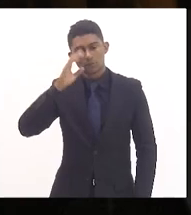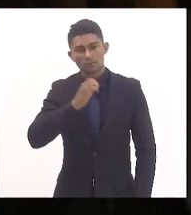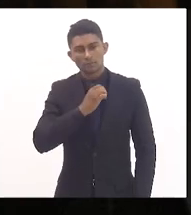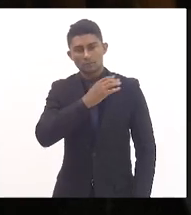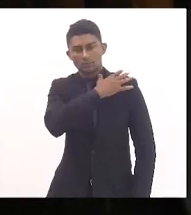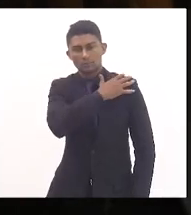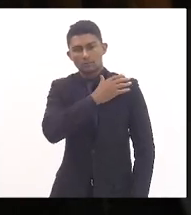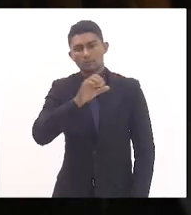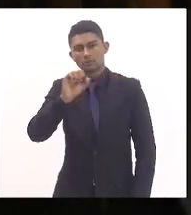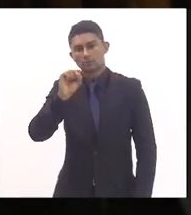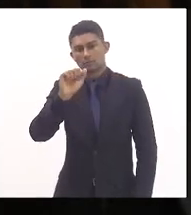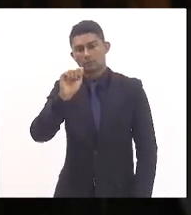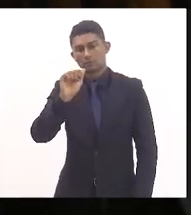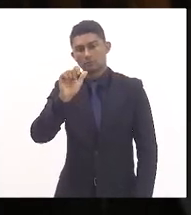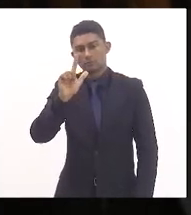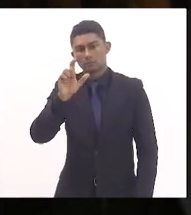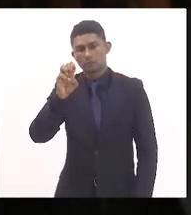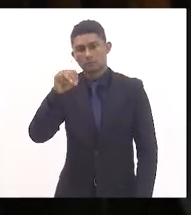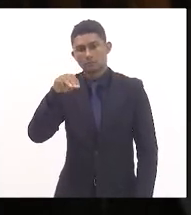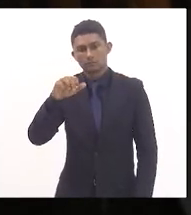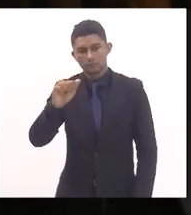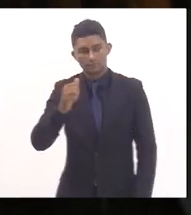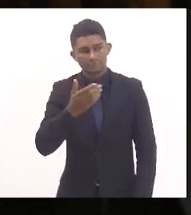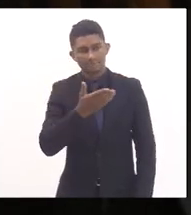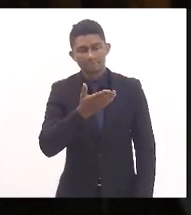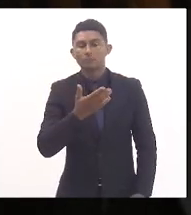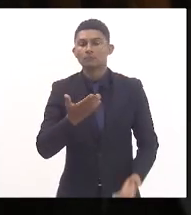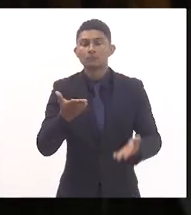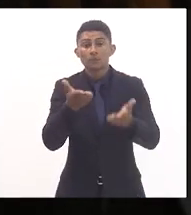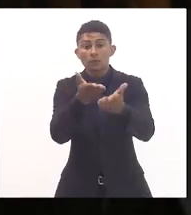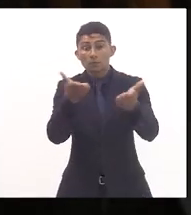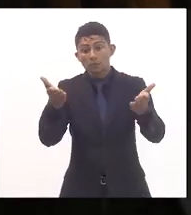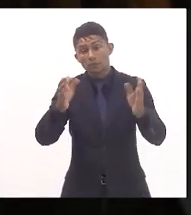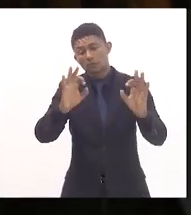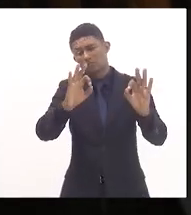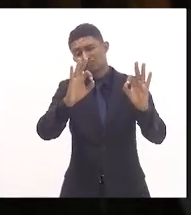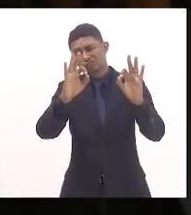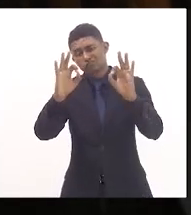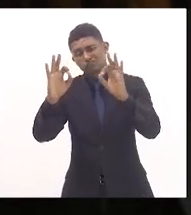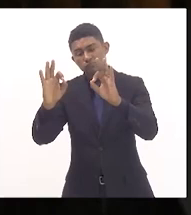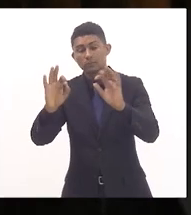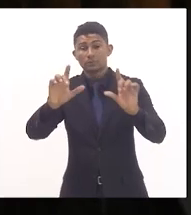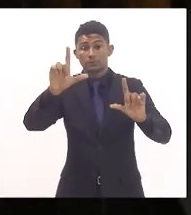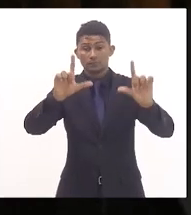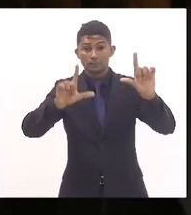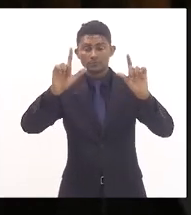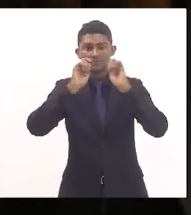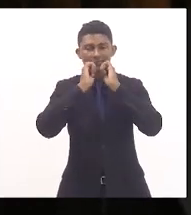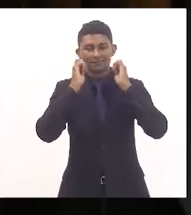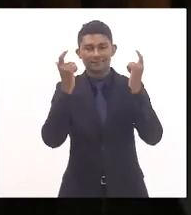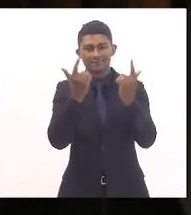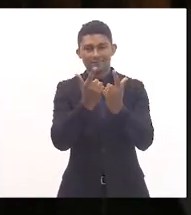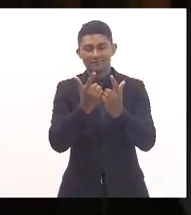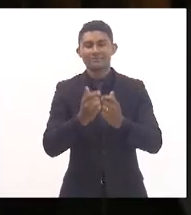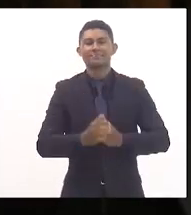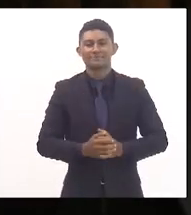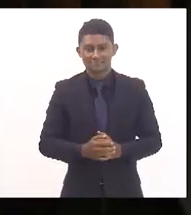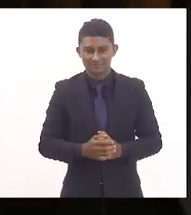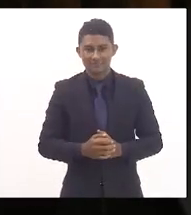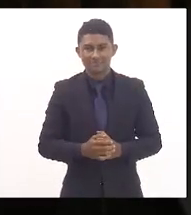Salema senhoras e senhores telespectadores da TV alerj